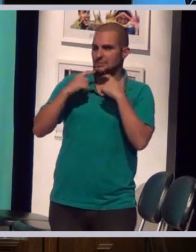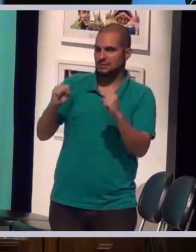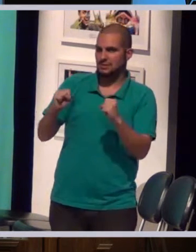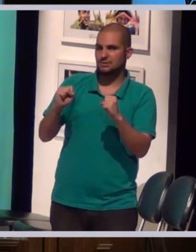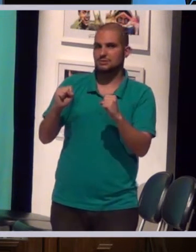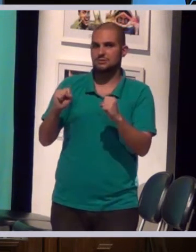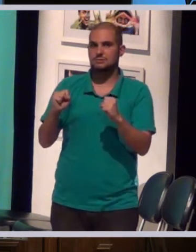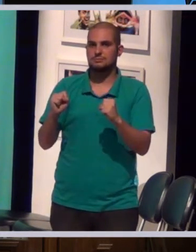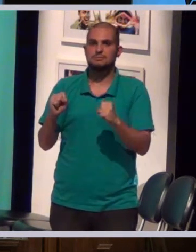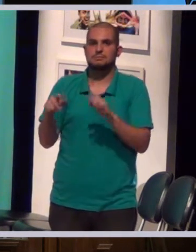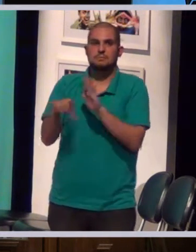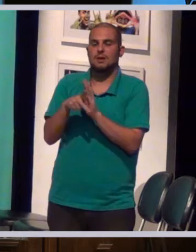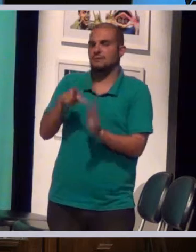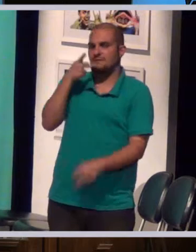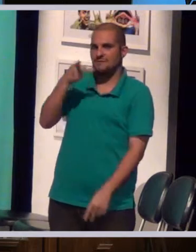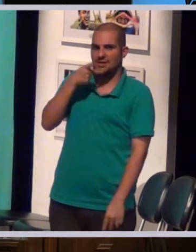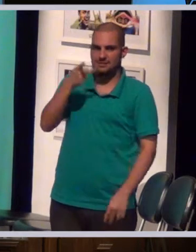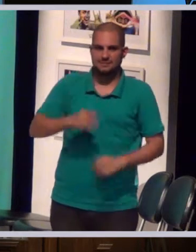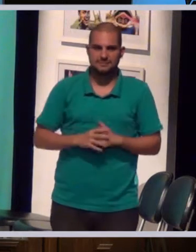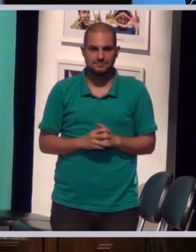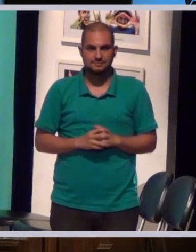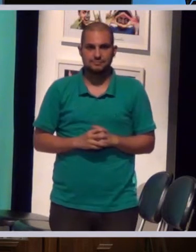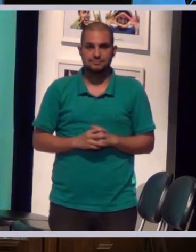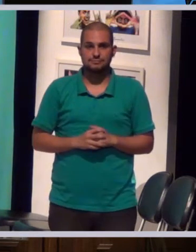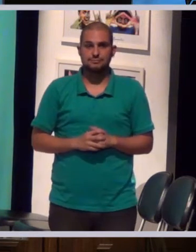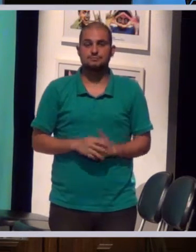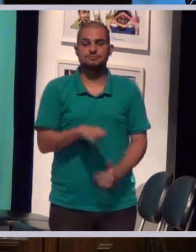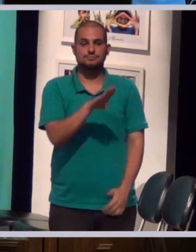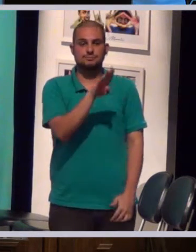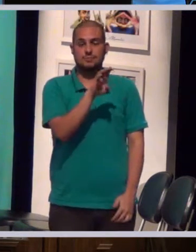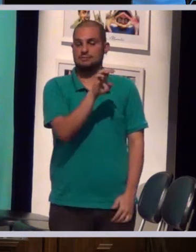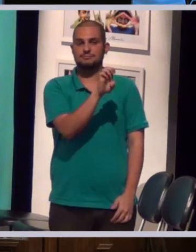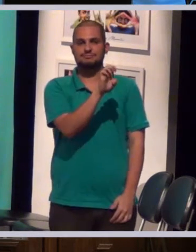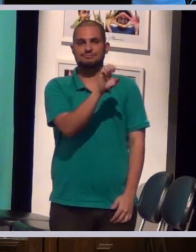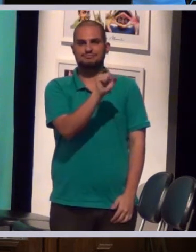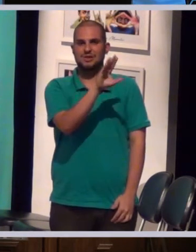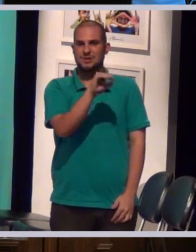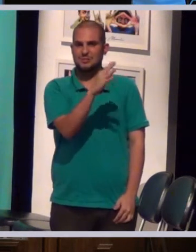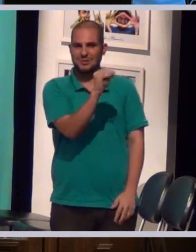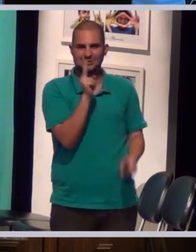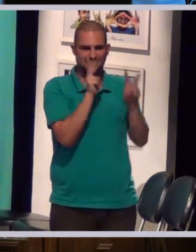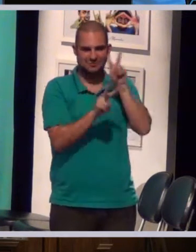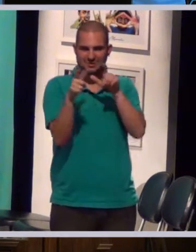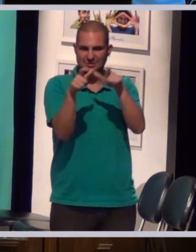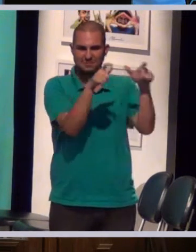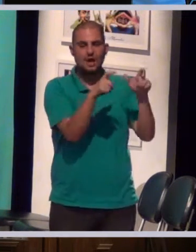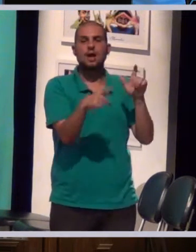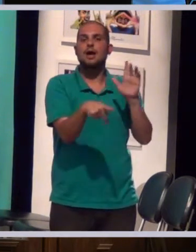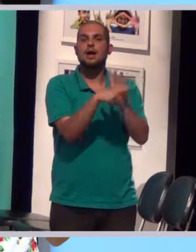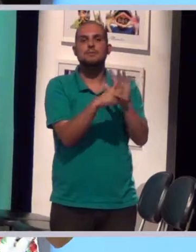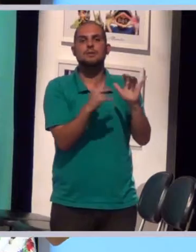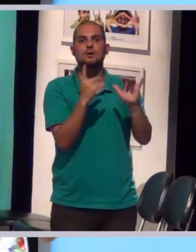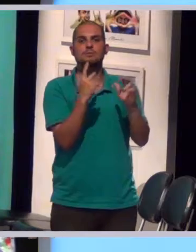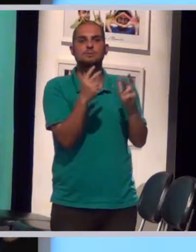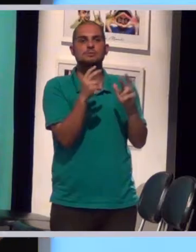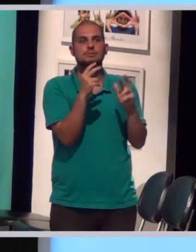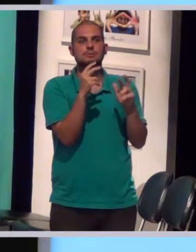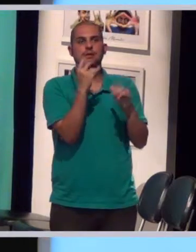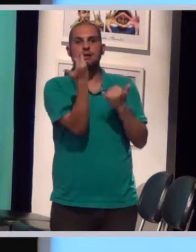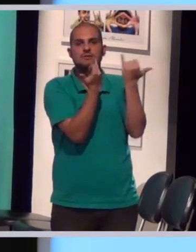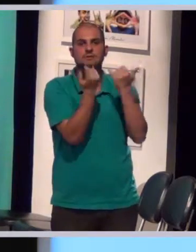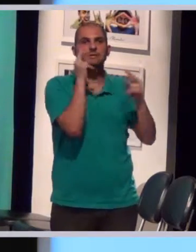linguísticas, aquilo que se fala. Enquanto o esboço visoespacial é responsável pelas informações visuais